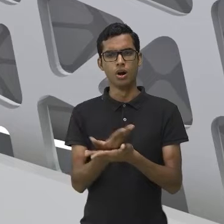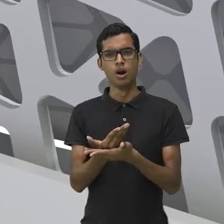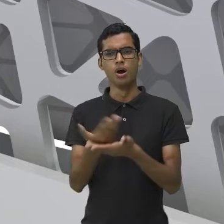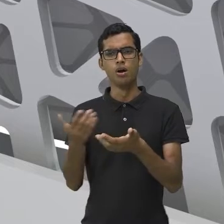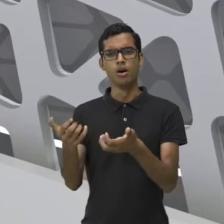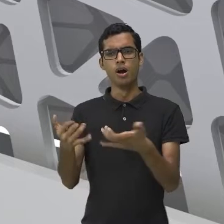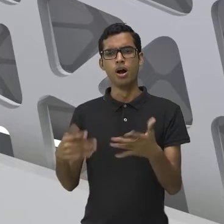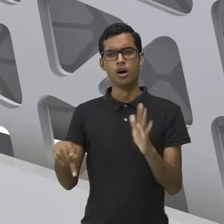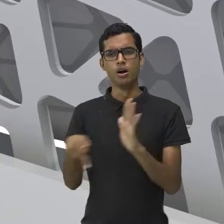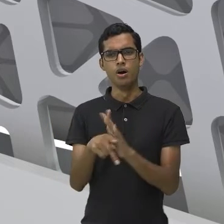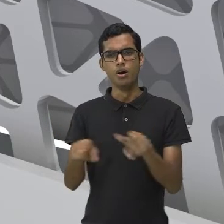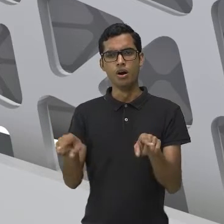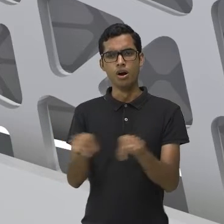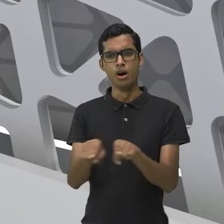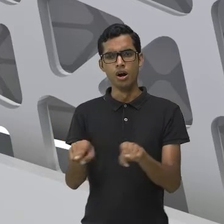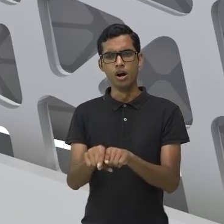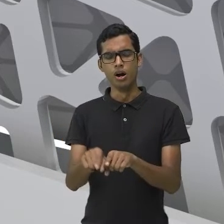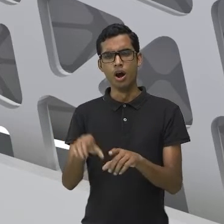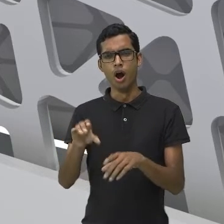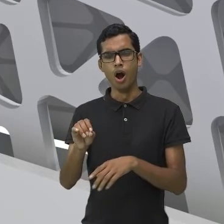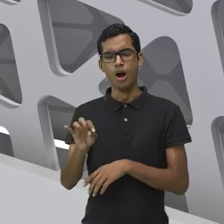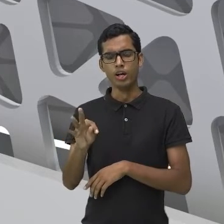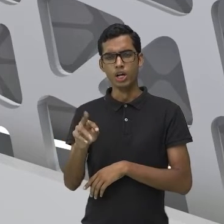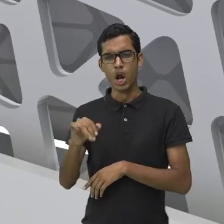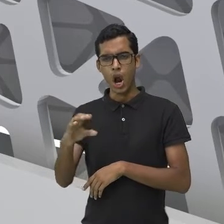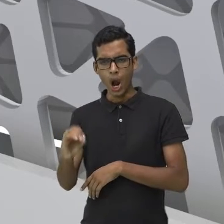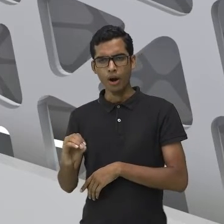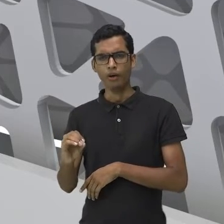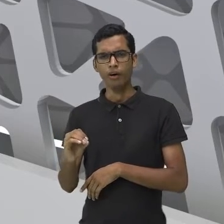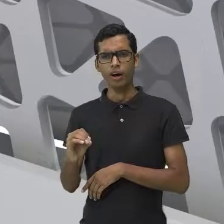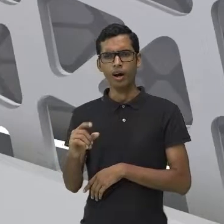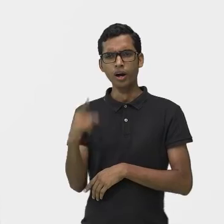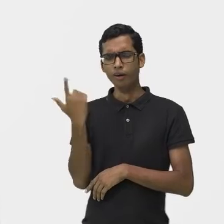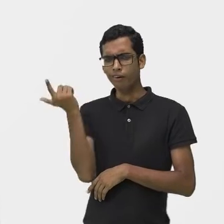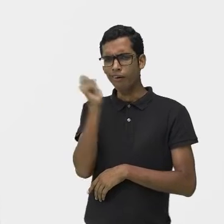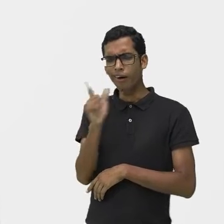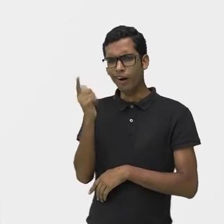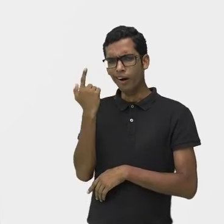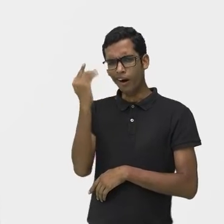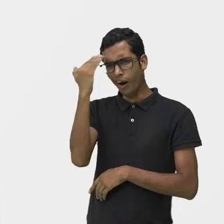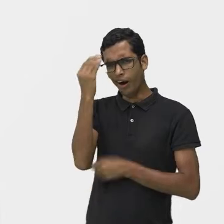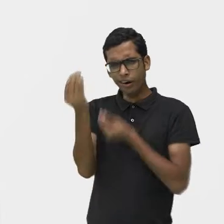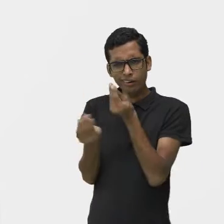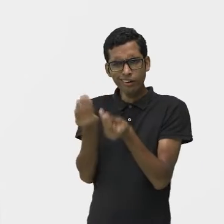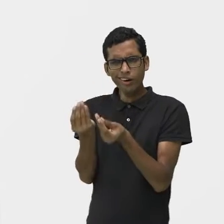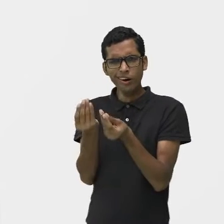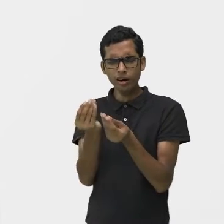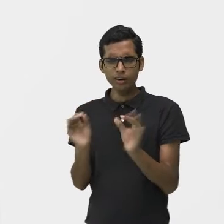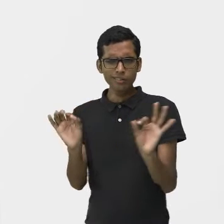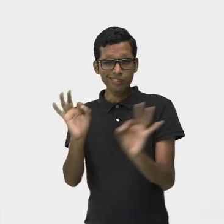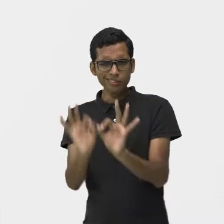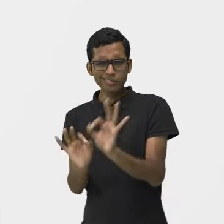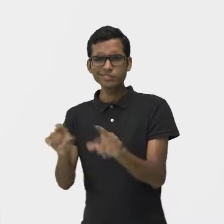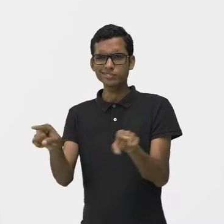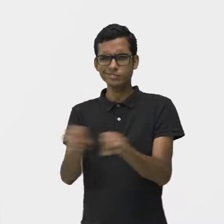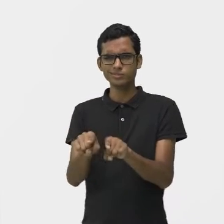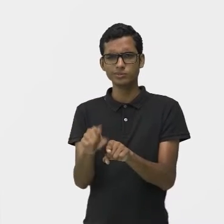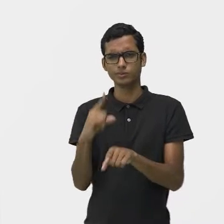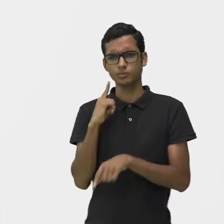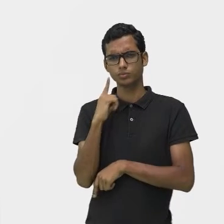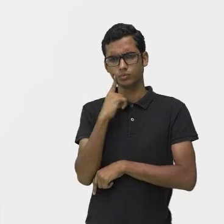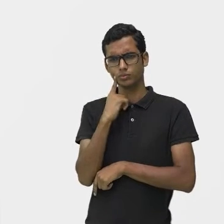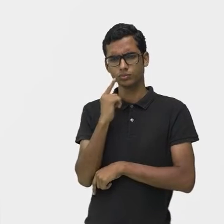que o sistema óptico, um sistema óptico que consegue conjugar um